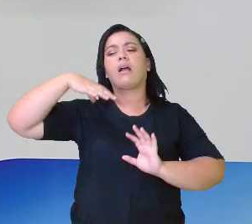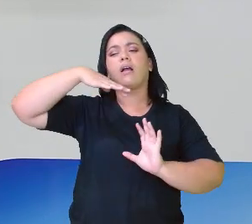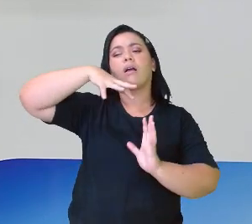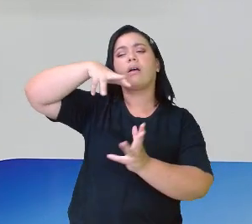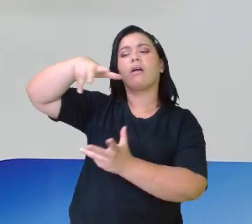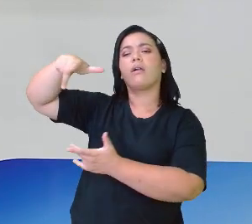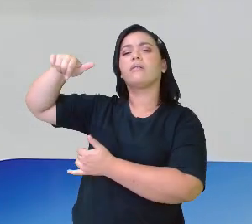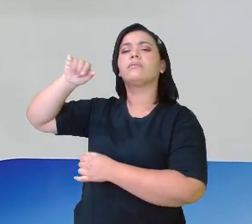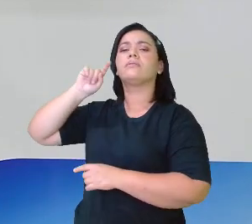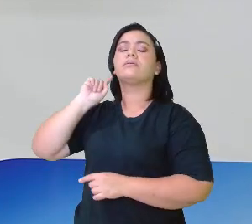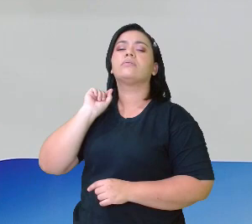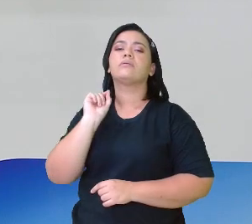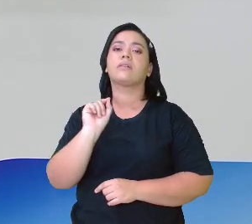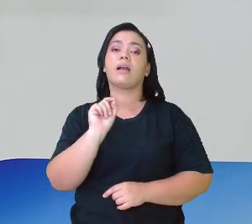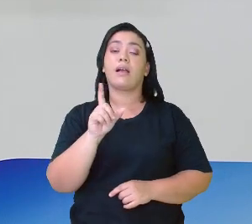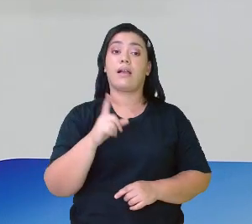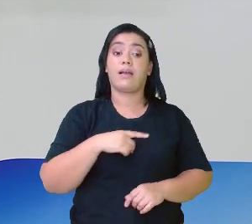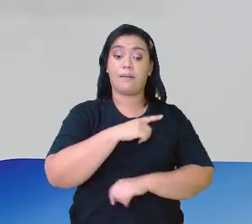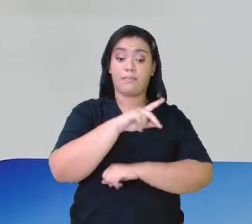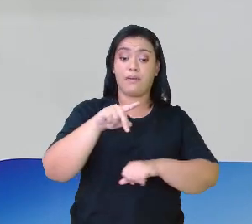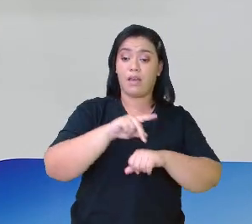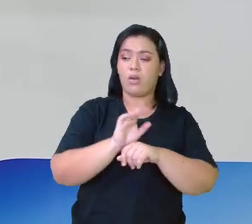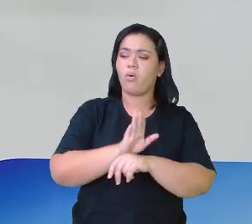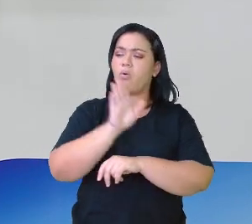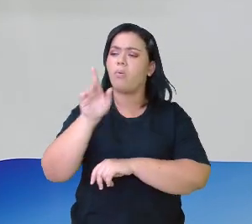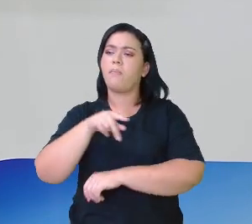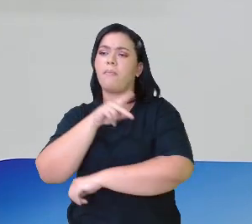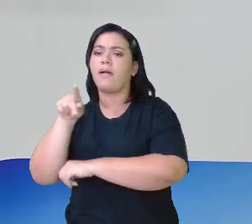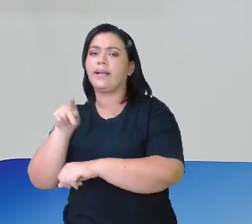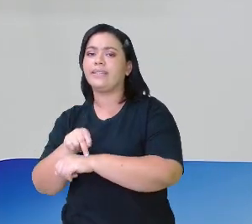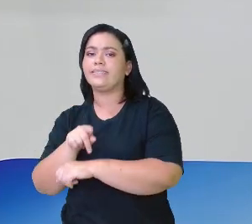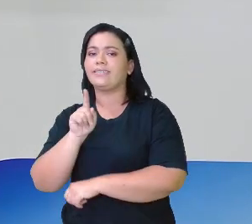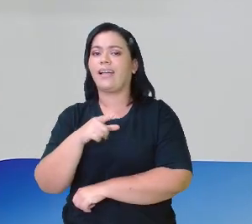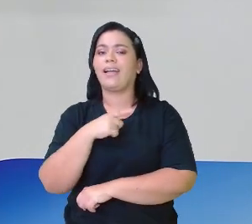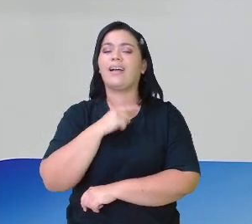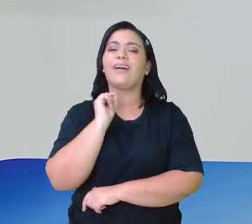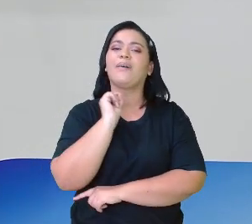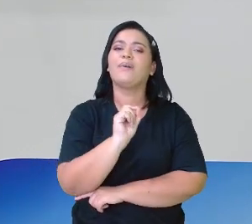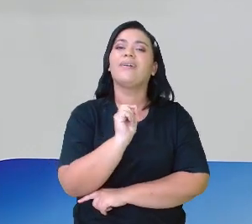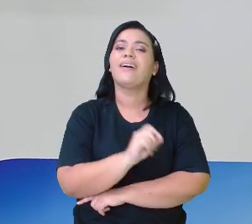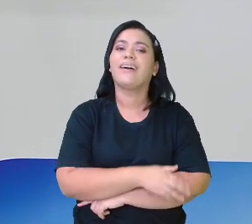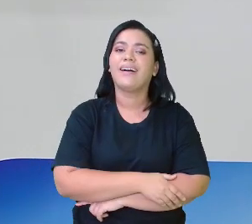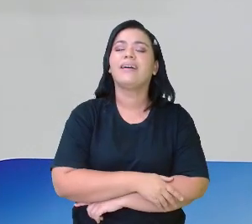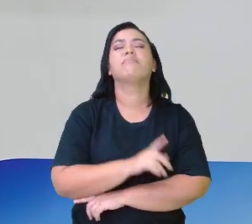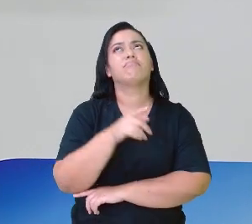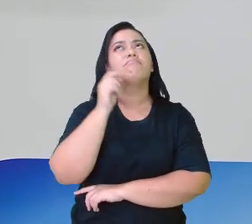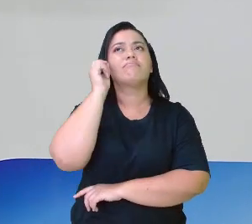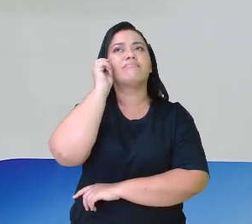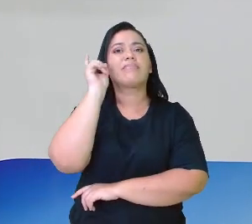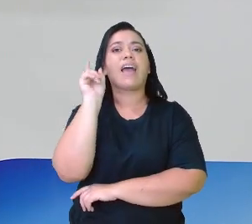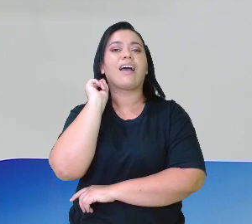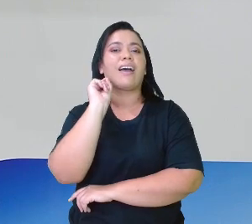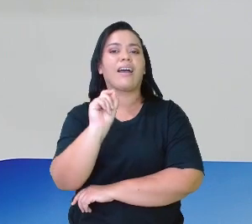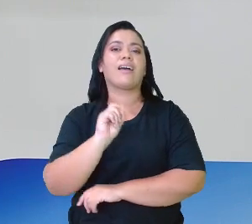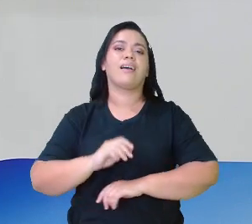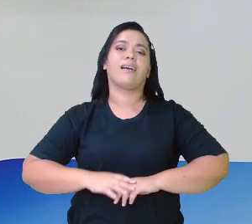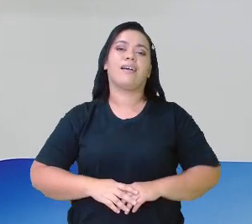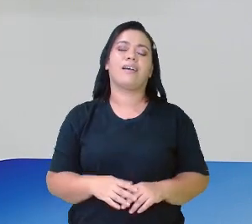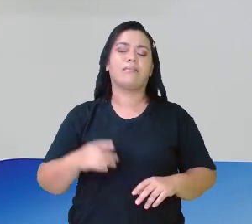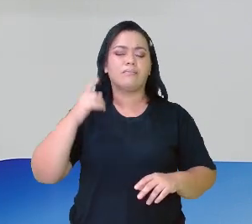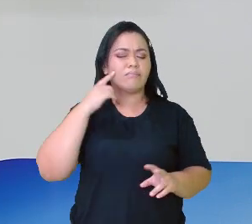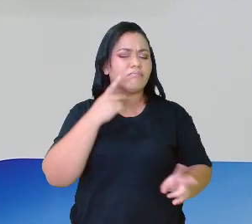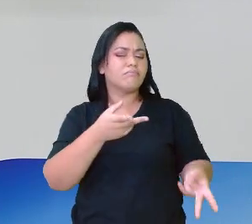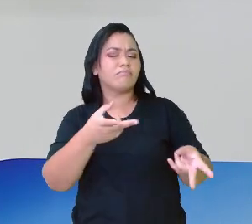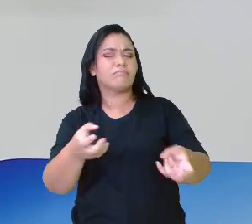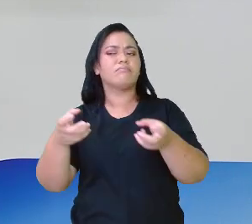de países que vão para outros países, nós temos justamente essa ideia, a ideia do